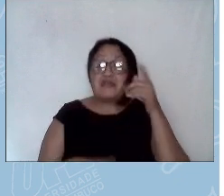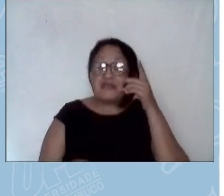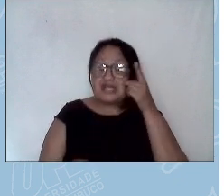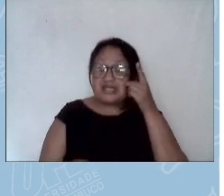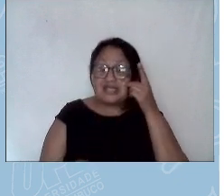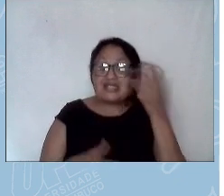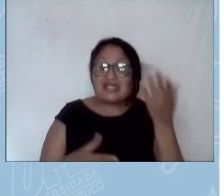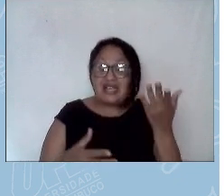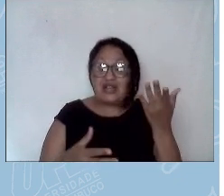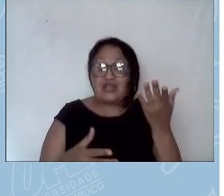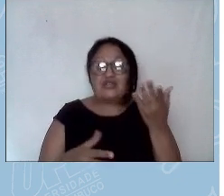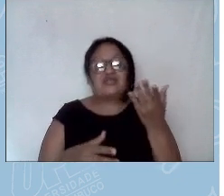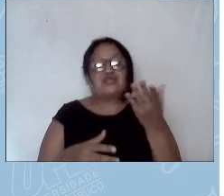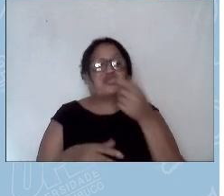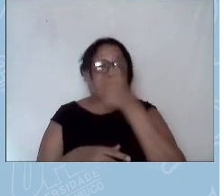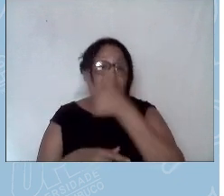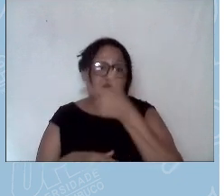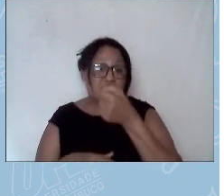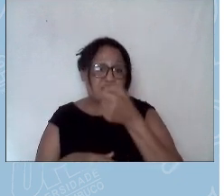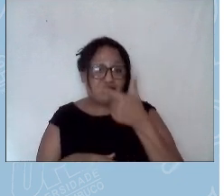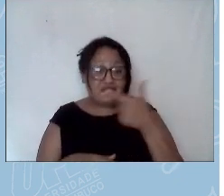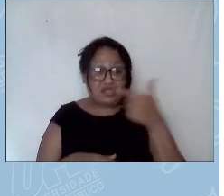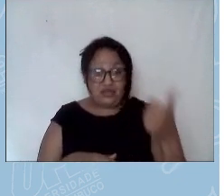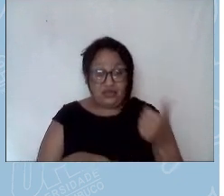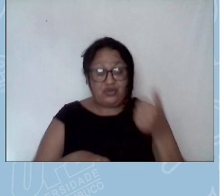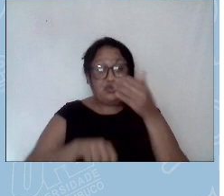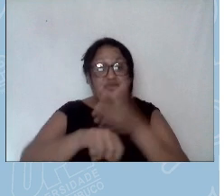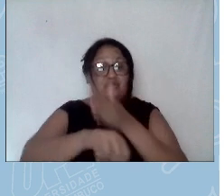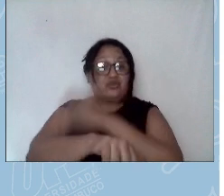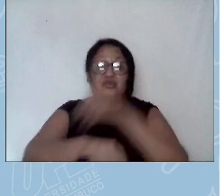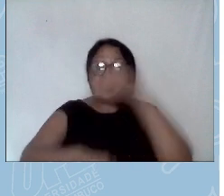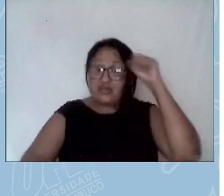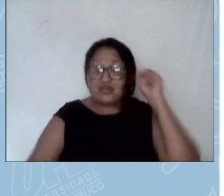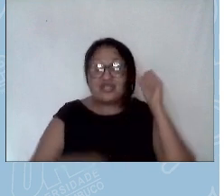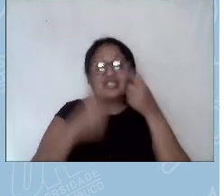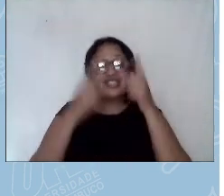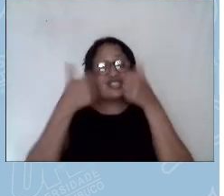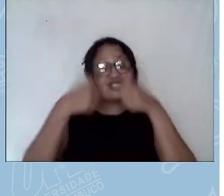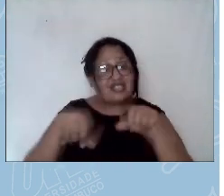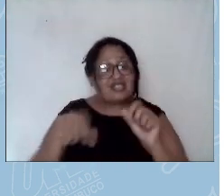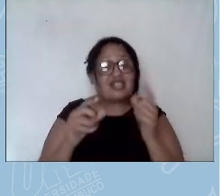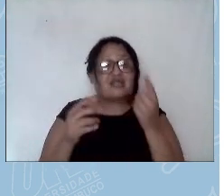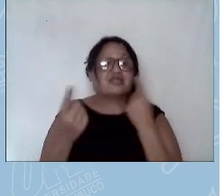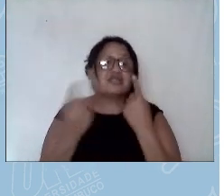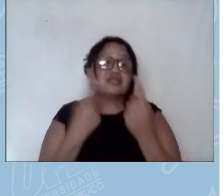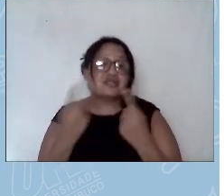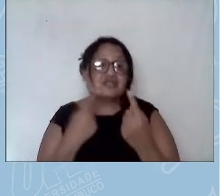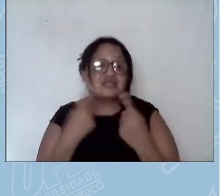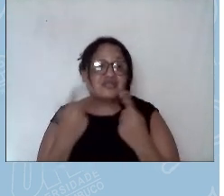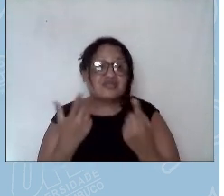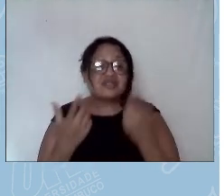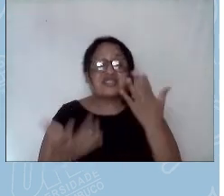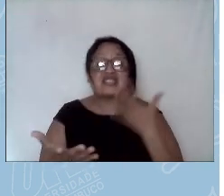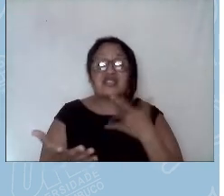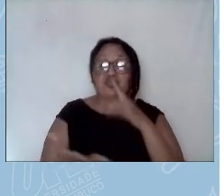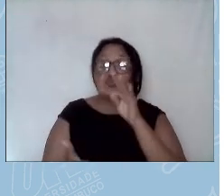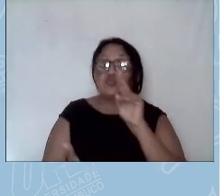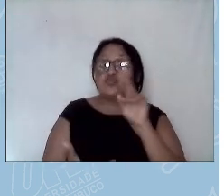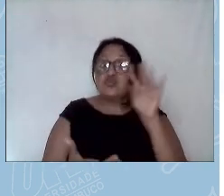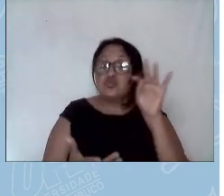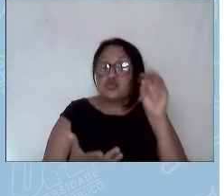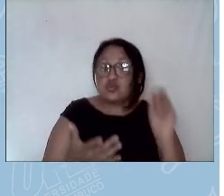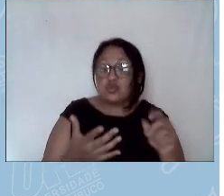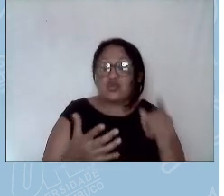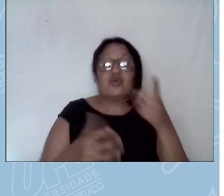e estaremos discutindo essas questões nesta live eu sou doutor em educação o